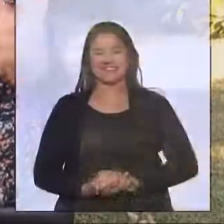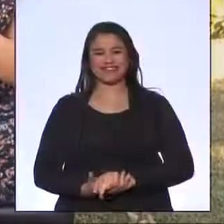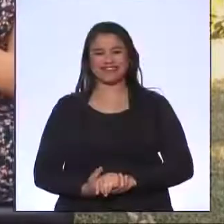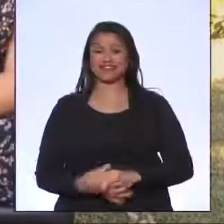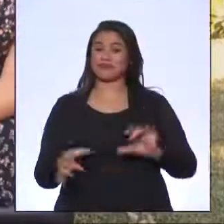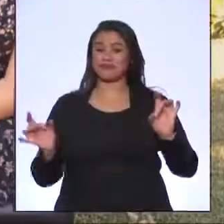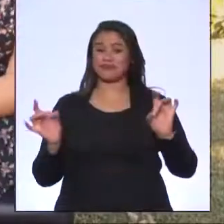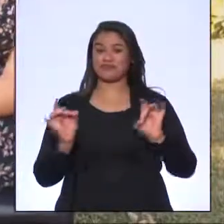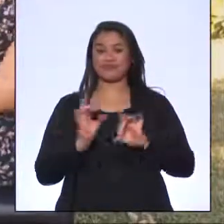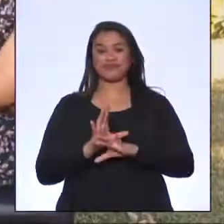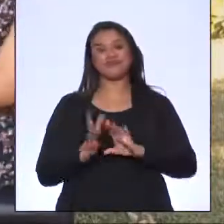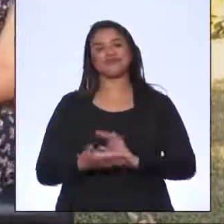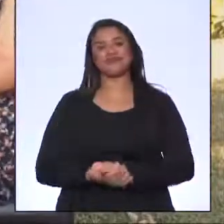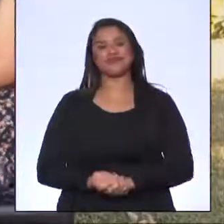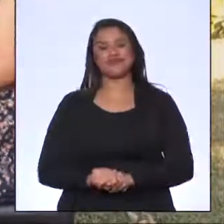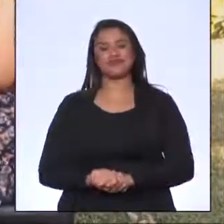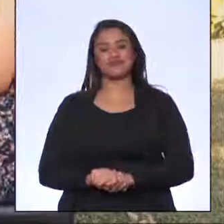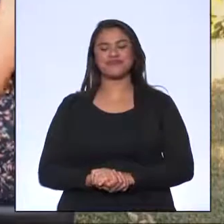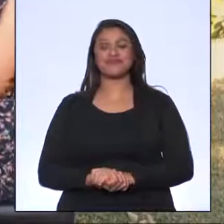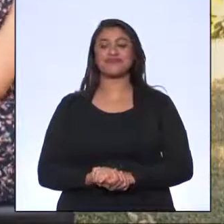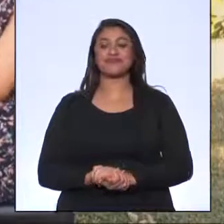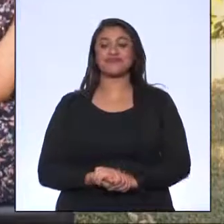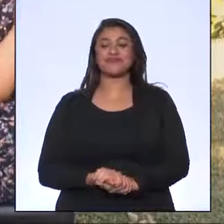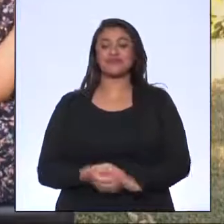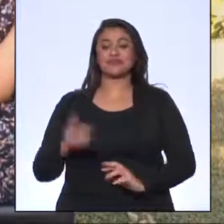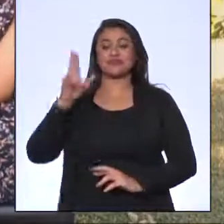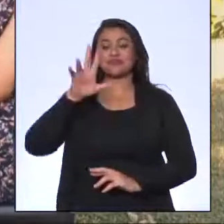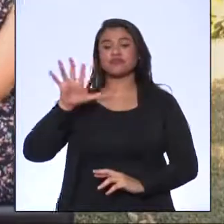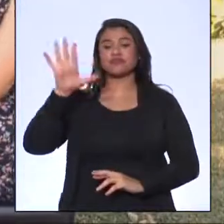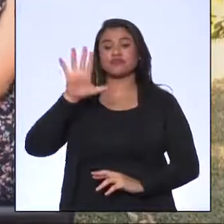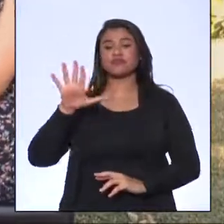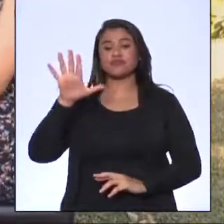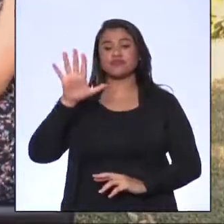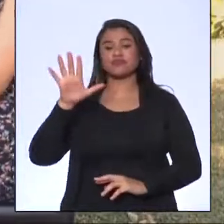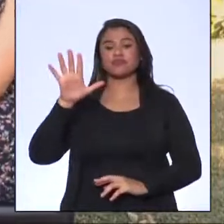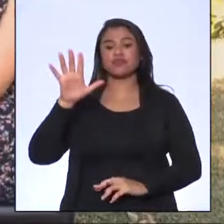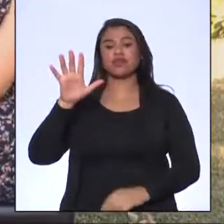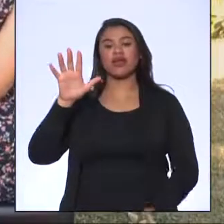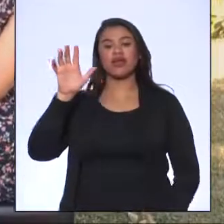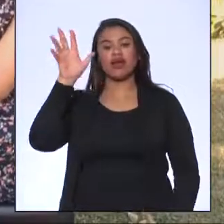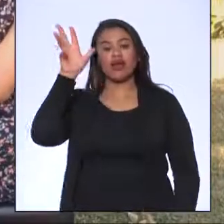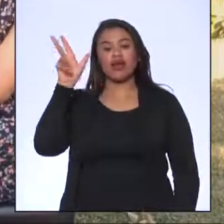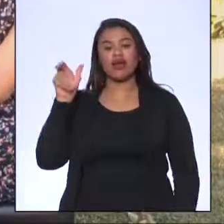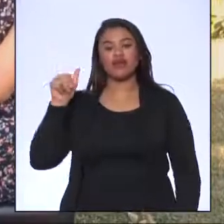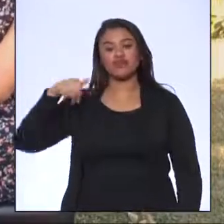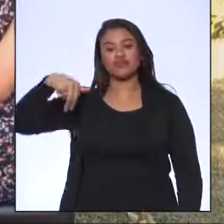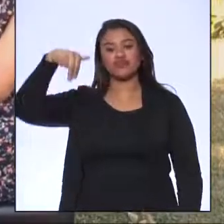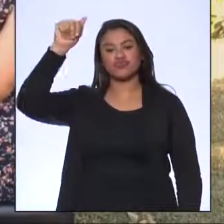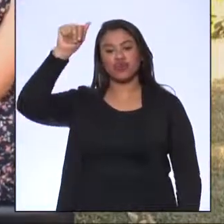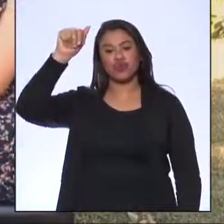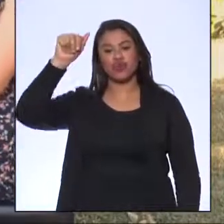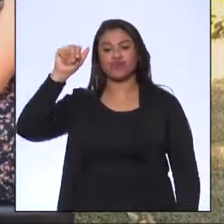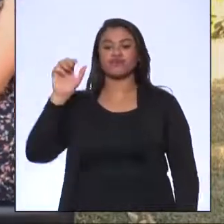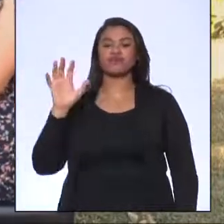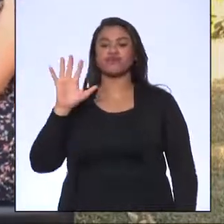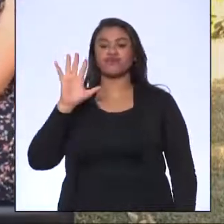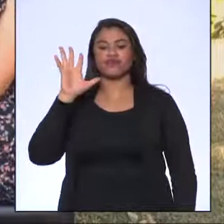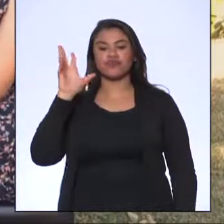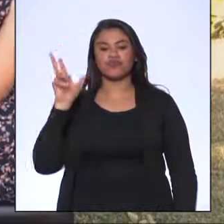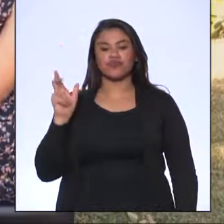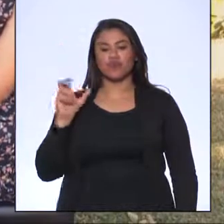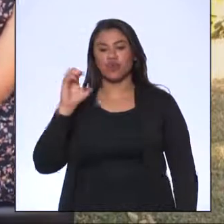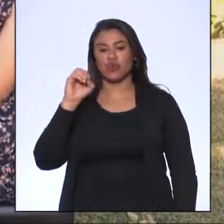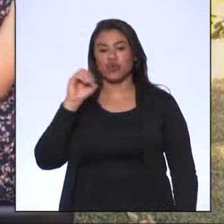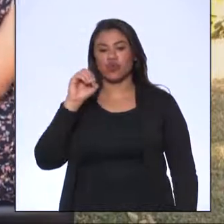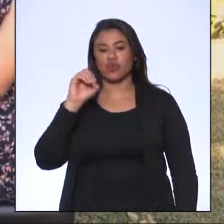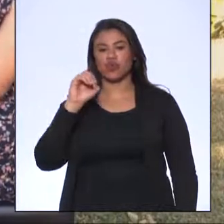Pronto? Bom, essas regiões aqui são África do Norte, África Ocidental ou